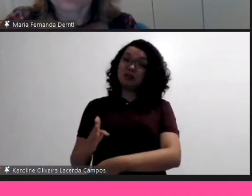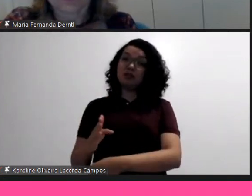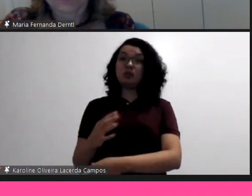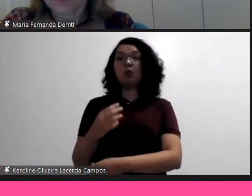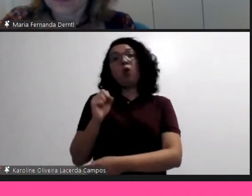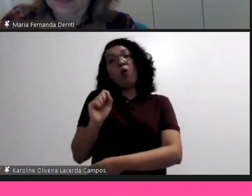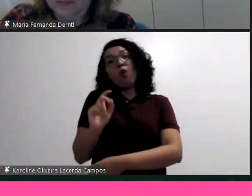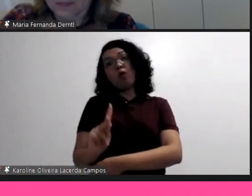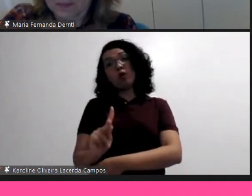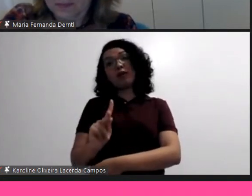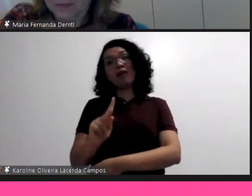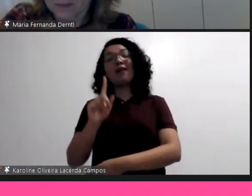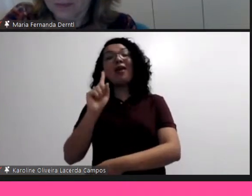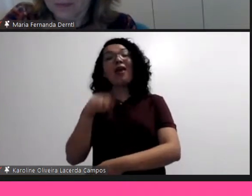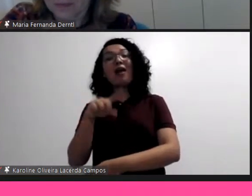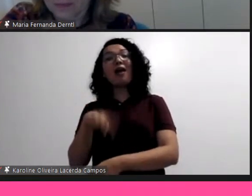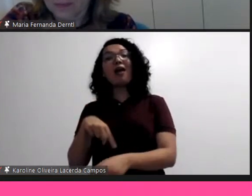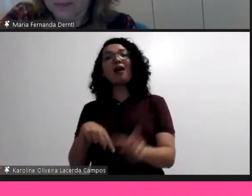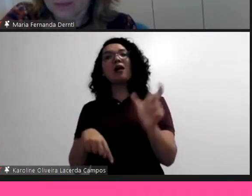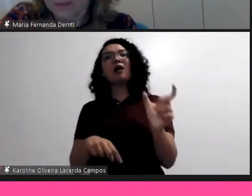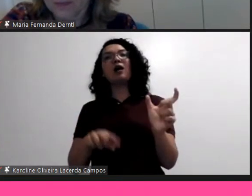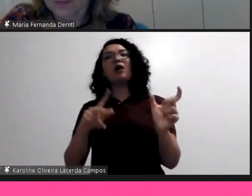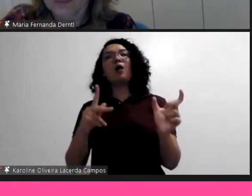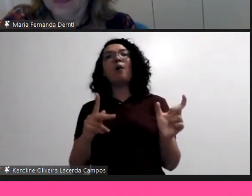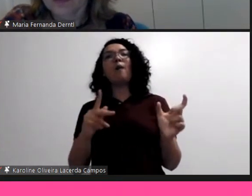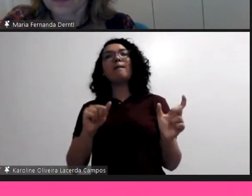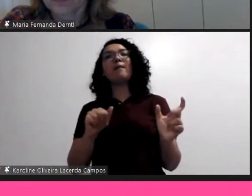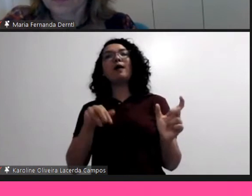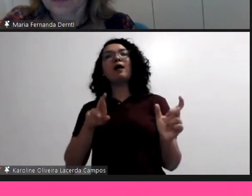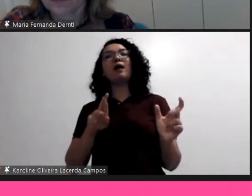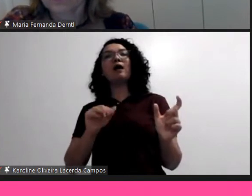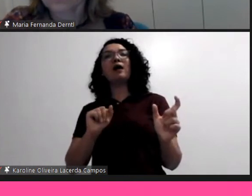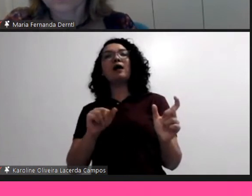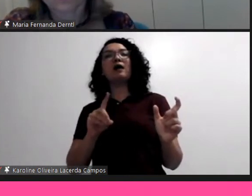Talvez os nossos valores não coincidam com